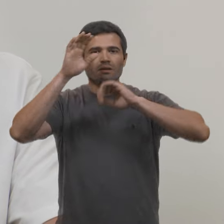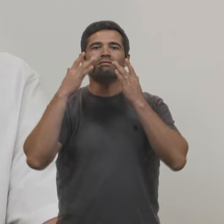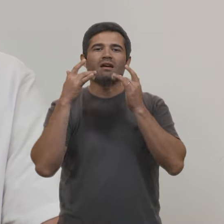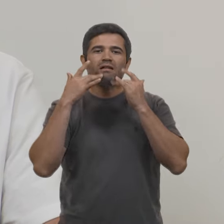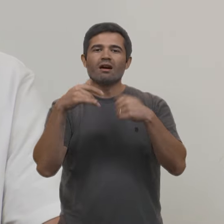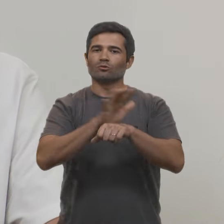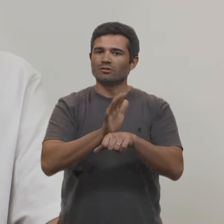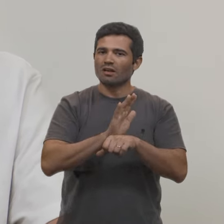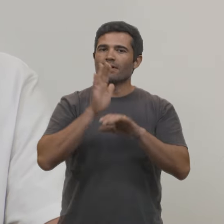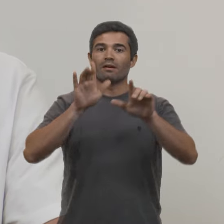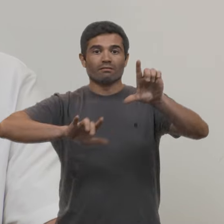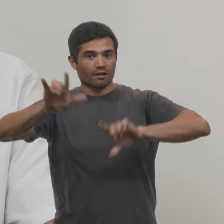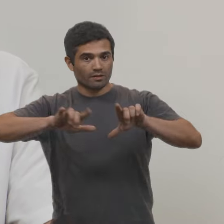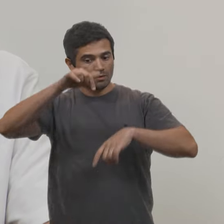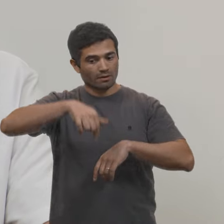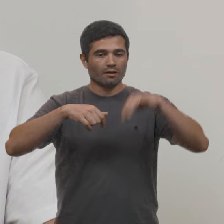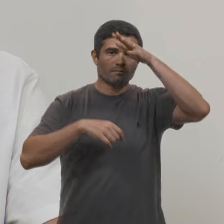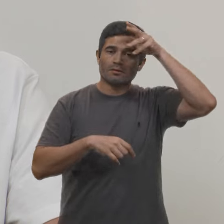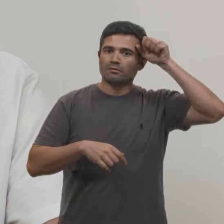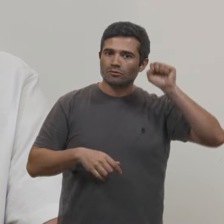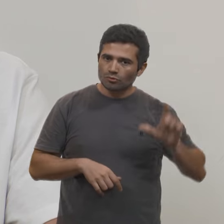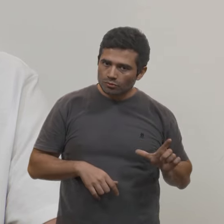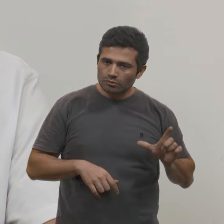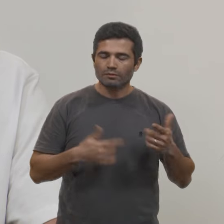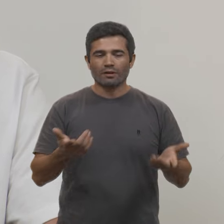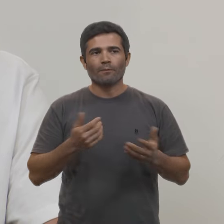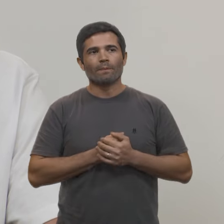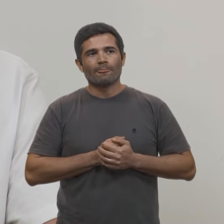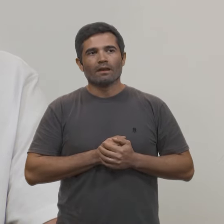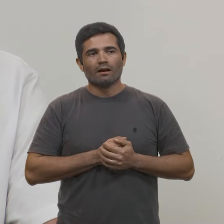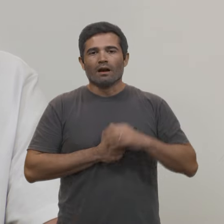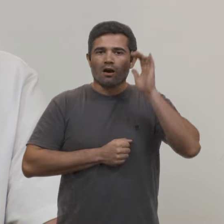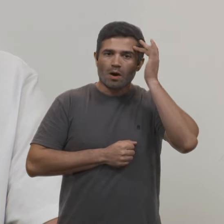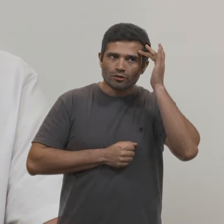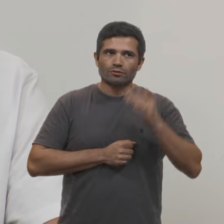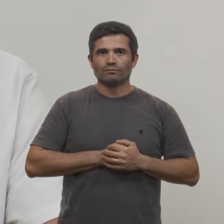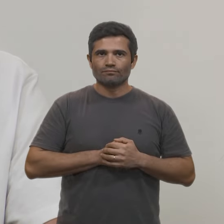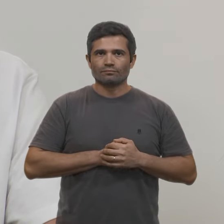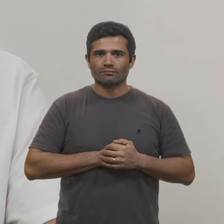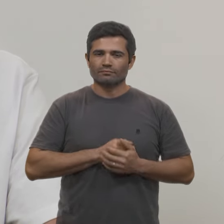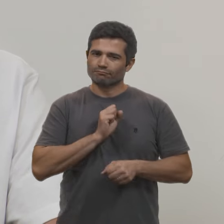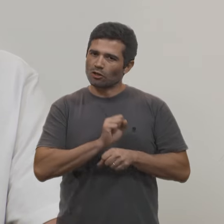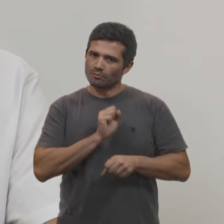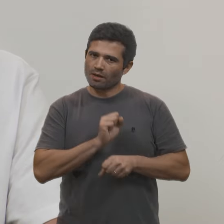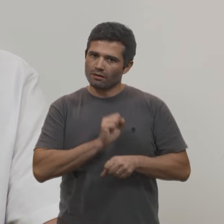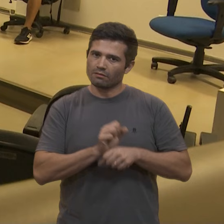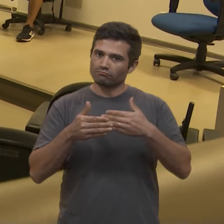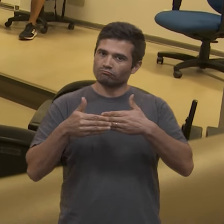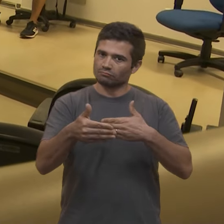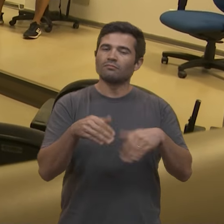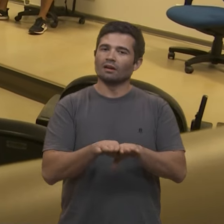por audiovisual, por teatro, por cinema, por TV aqui no Mato Grosso do Sul. Então, acho que